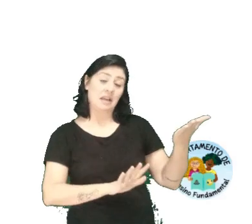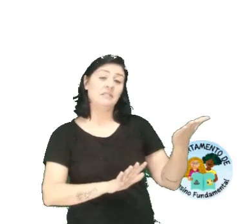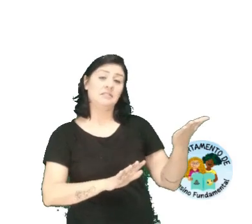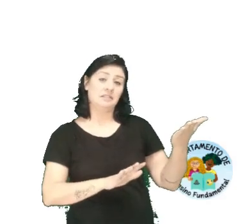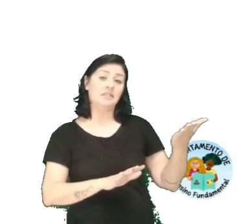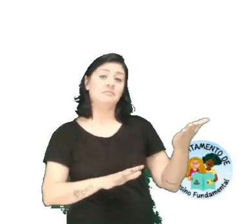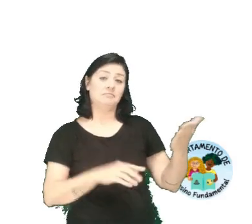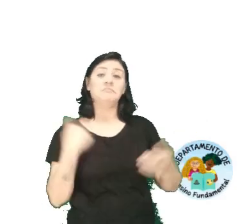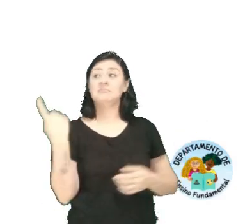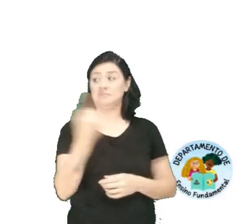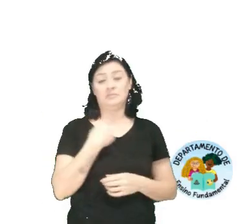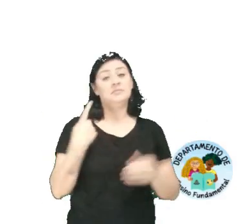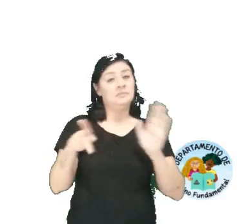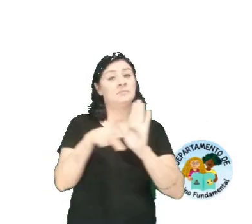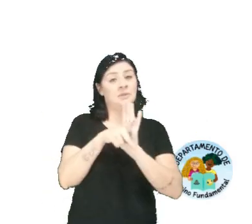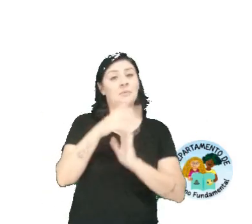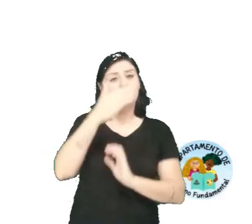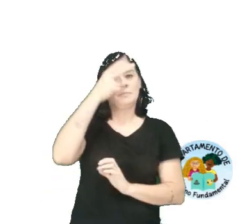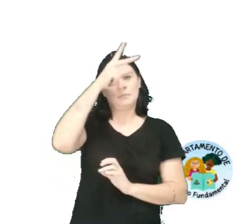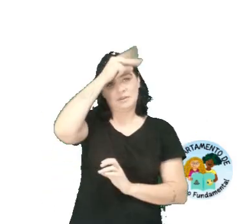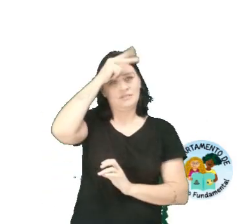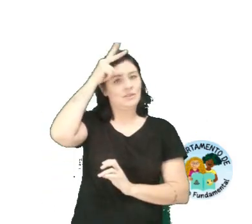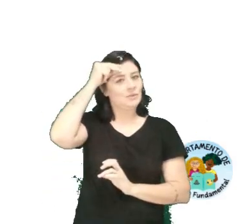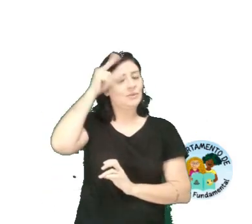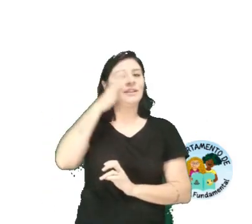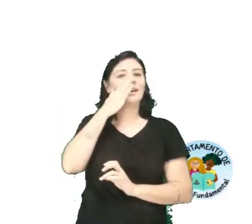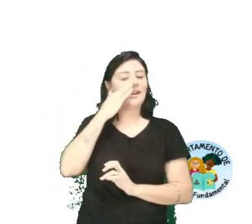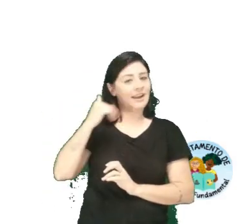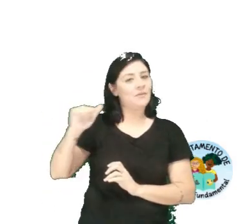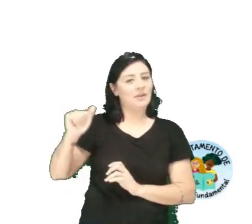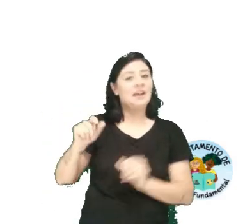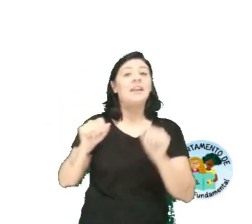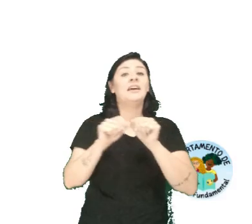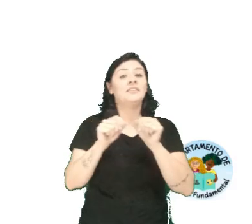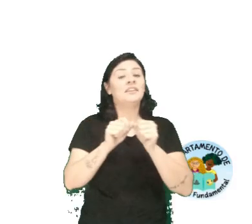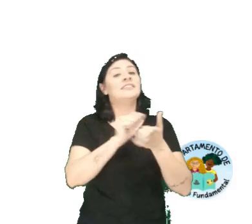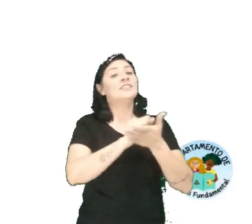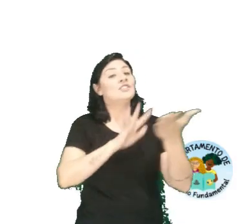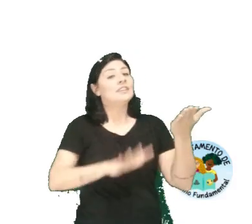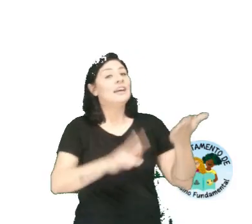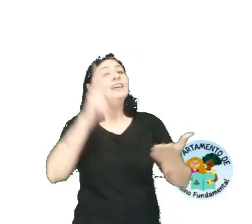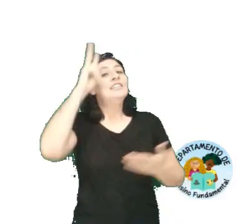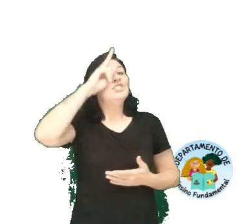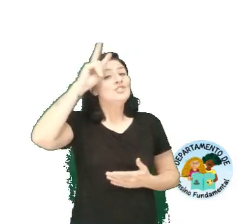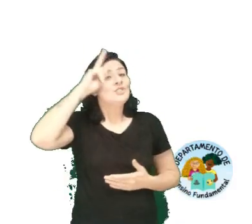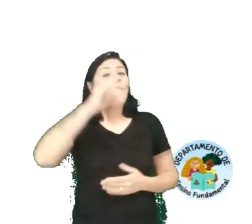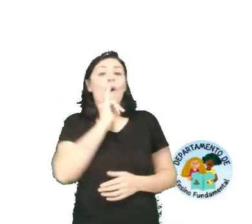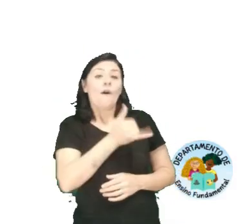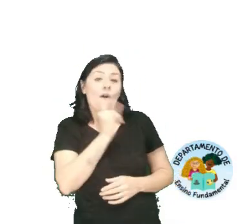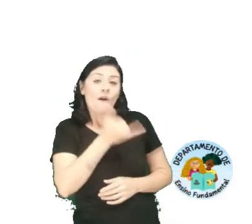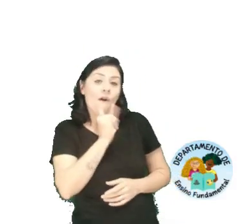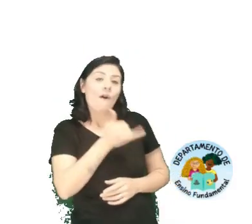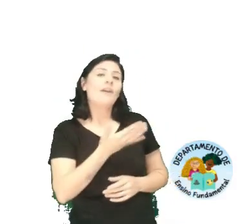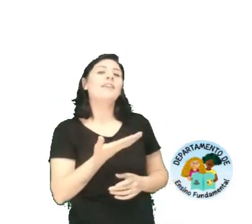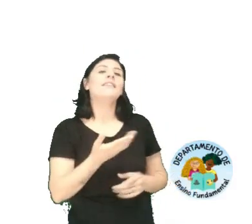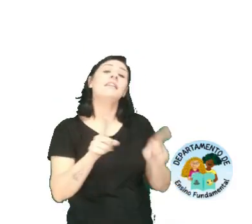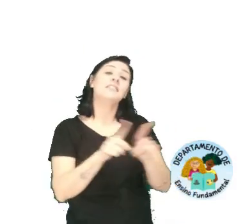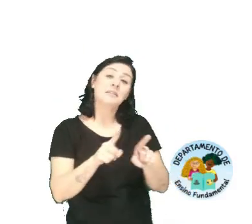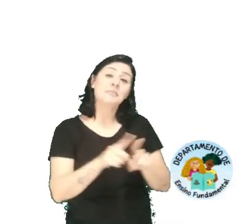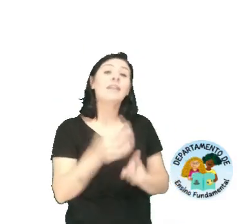uma professora nossa aqui da rede, elaborou a partir desta história, e aí também